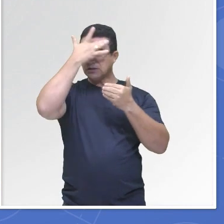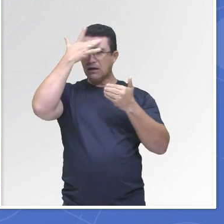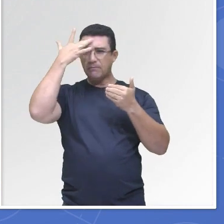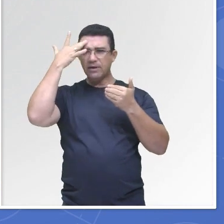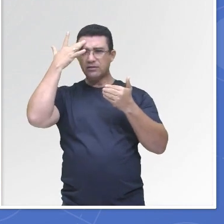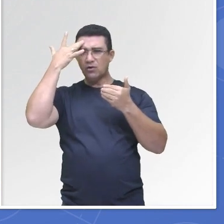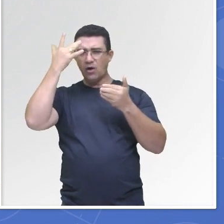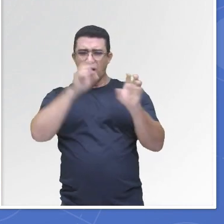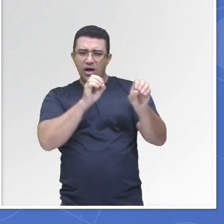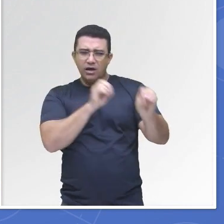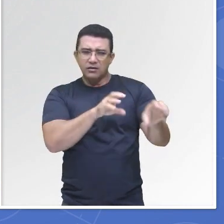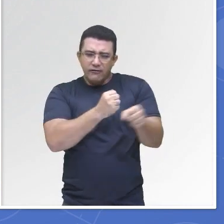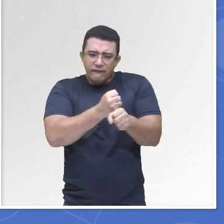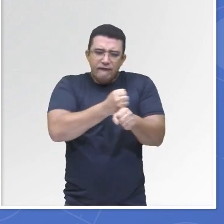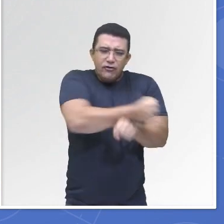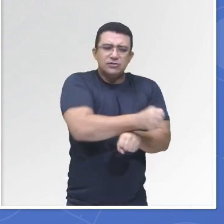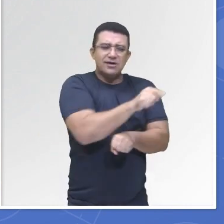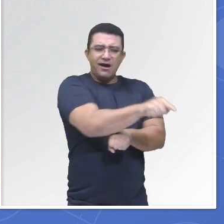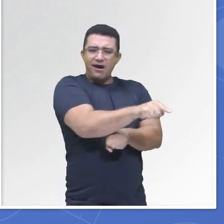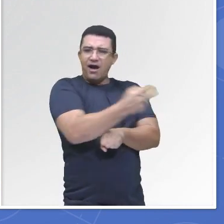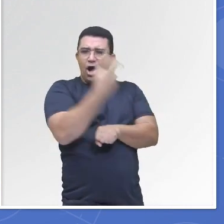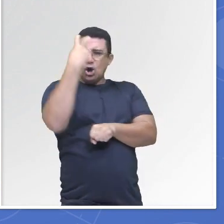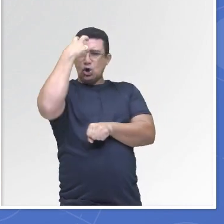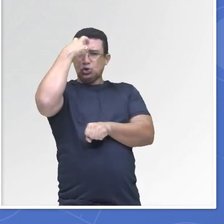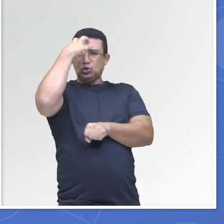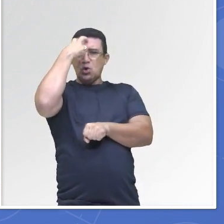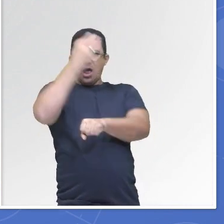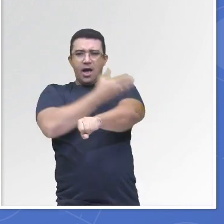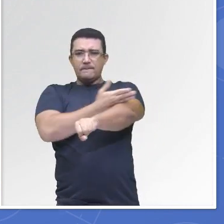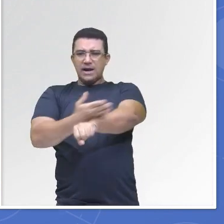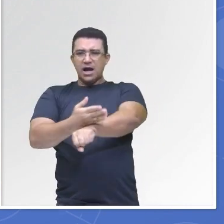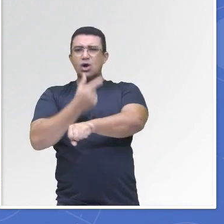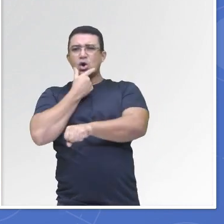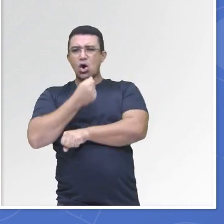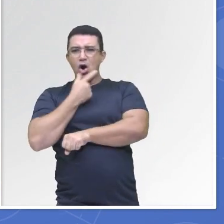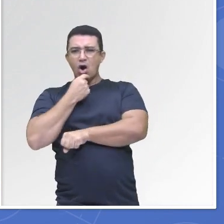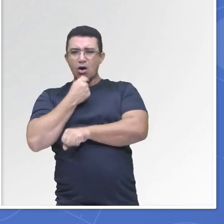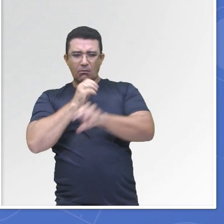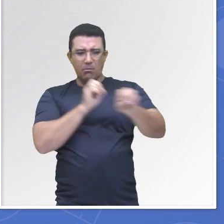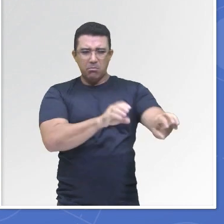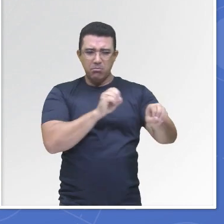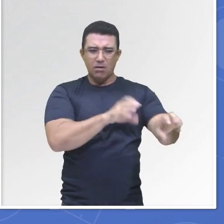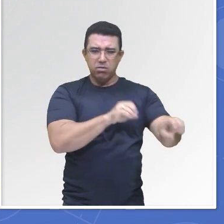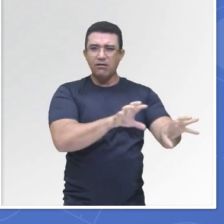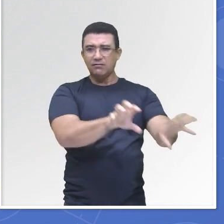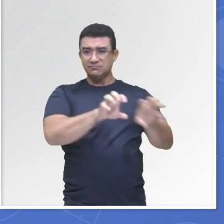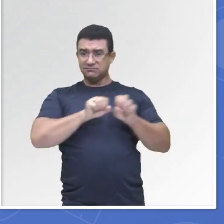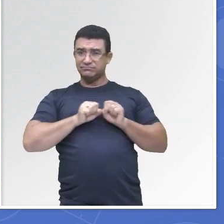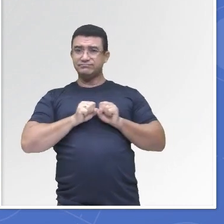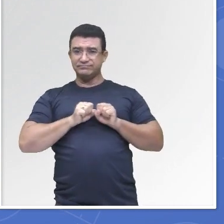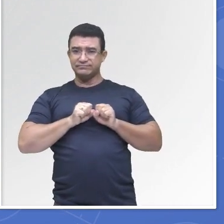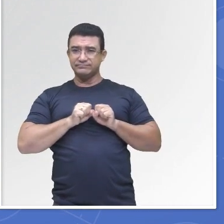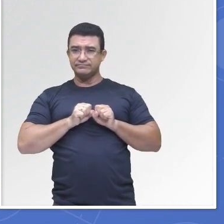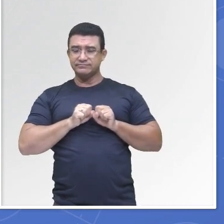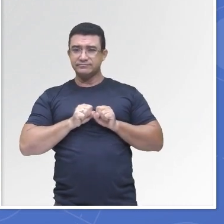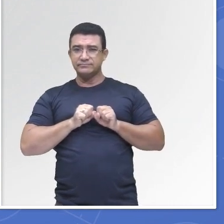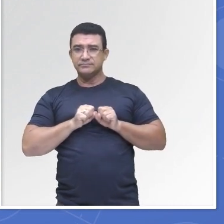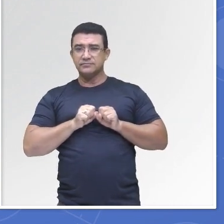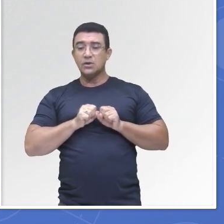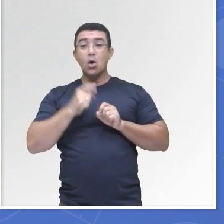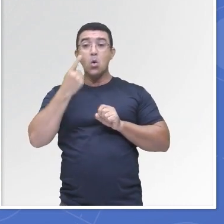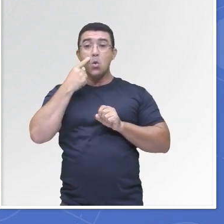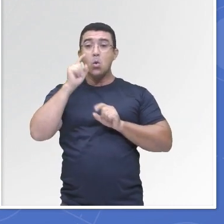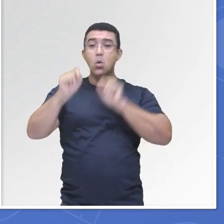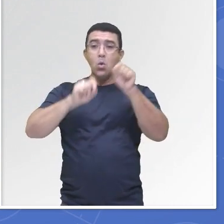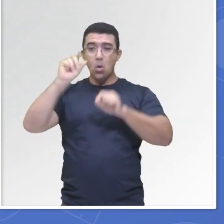meio forçada. Eles vão ser mergulhados aí na cultura dos europeus, né? Vamos ver aí como é que isso acontece,